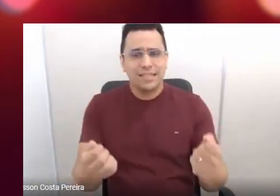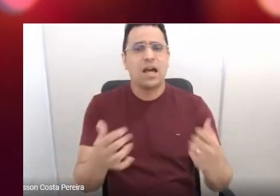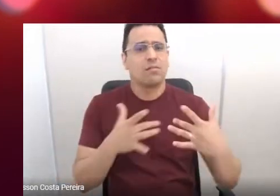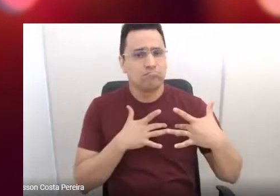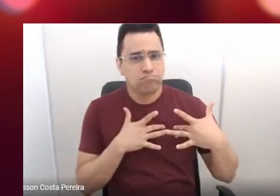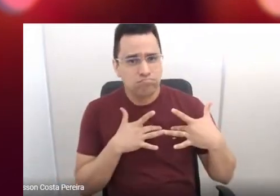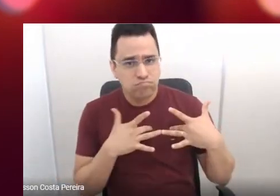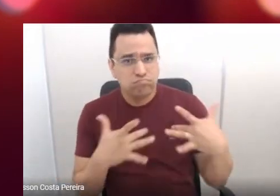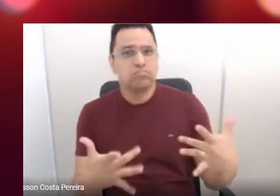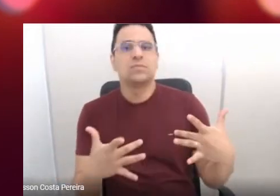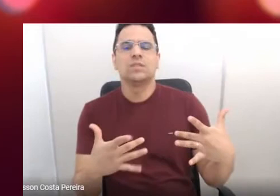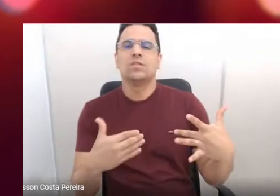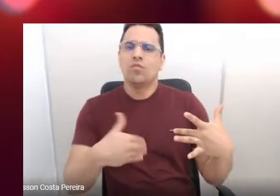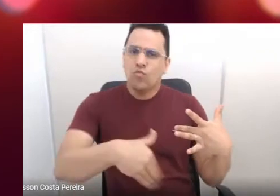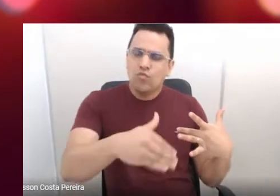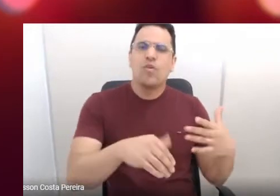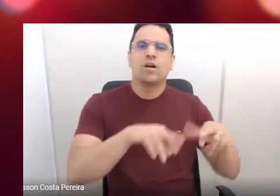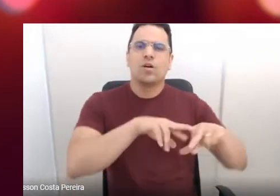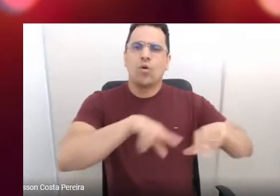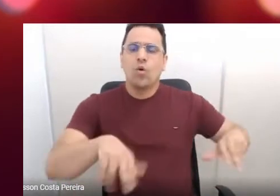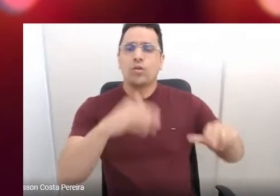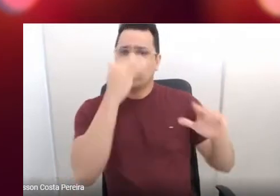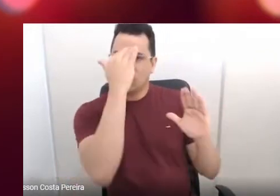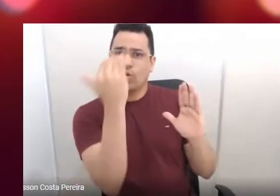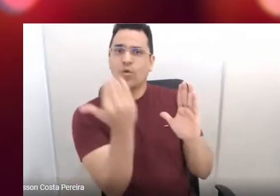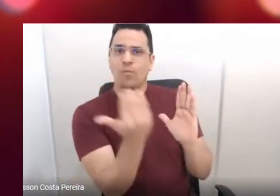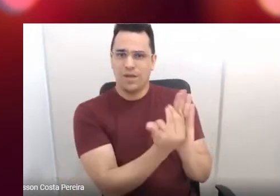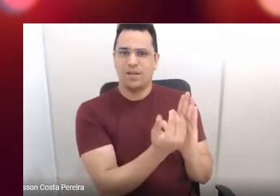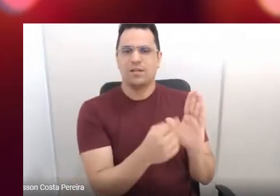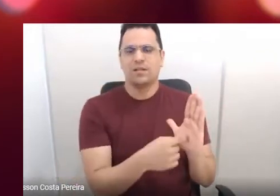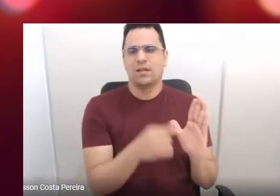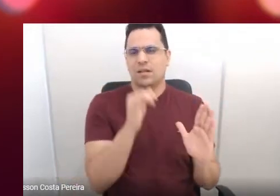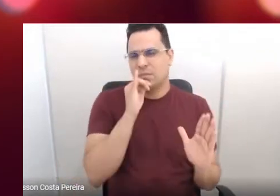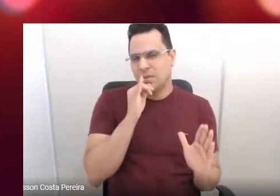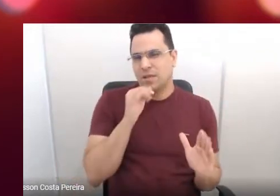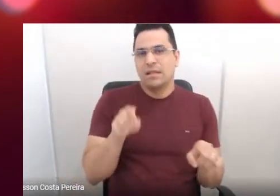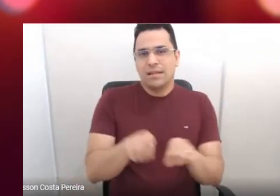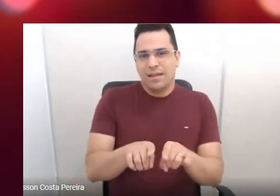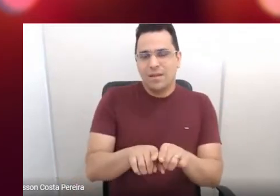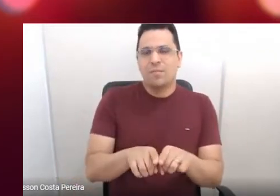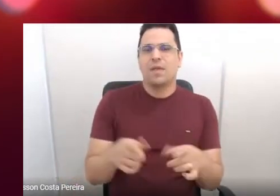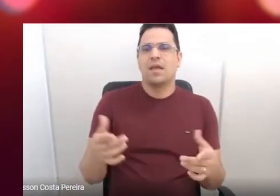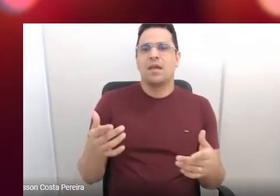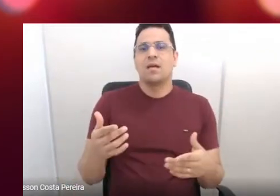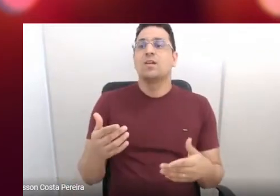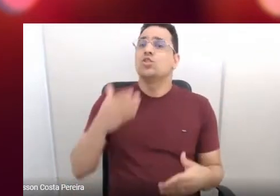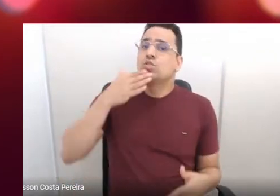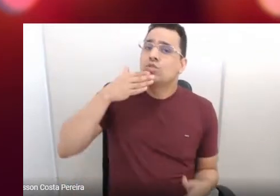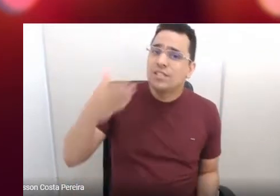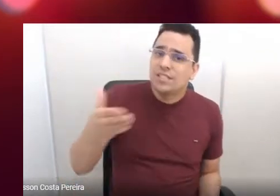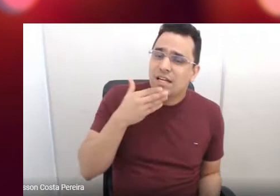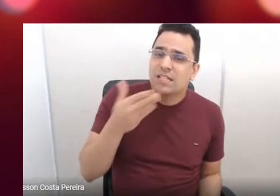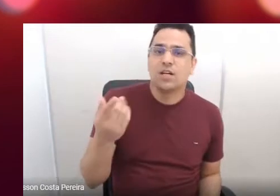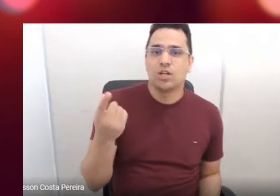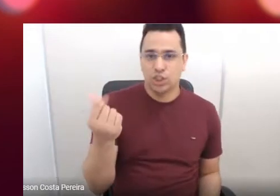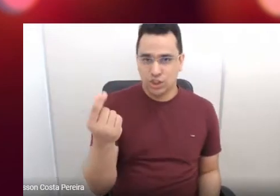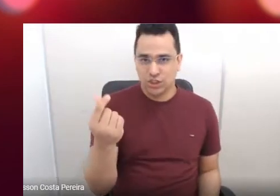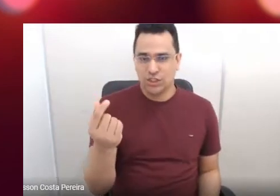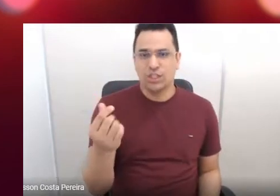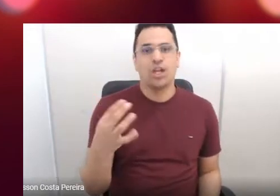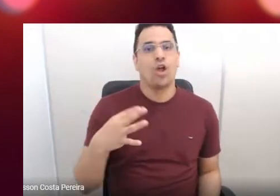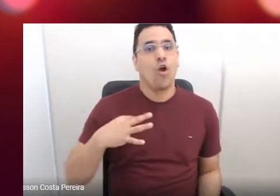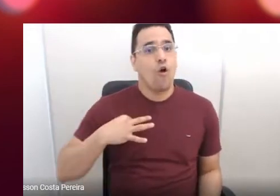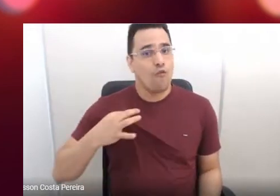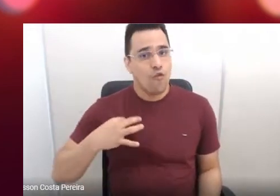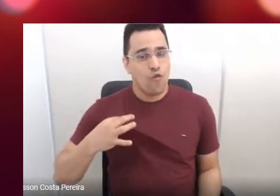tudo voluntariado. Inclusive, também foram realizadas várias campanhas de arrecadação de donativos,